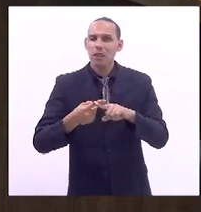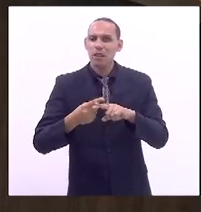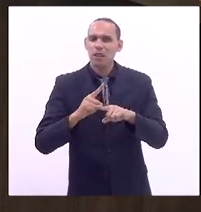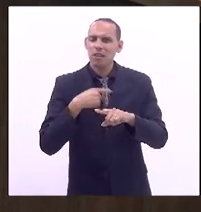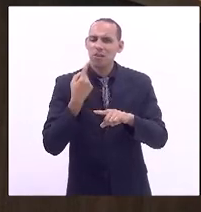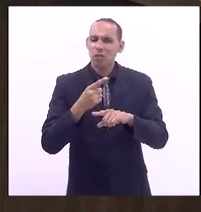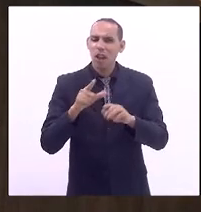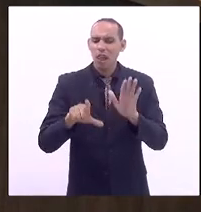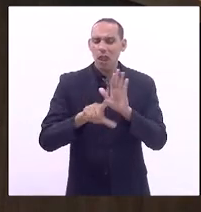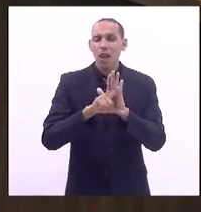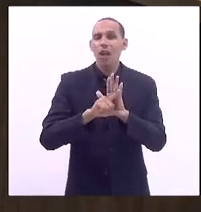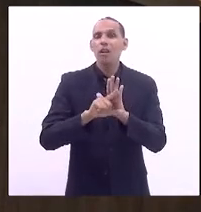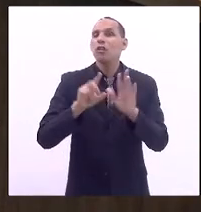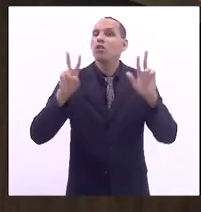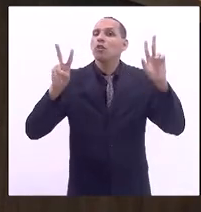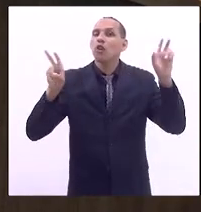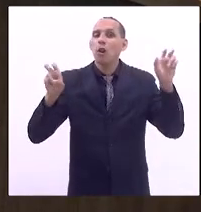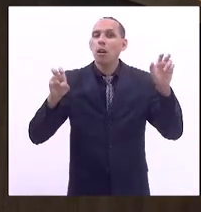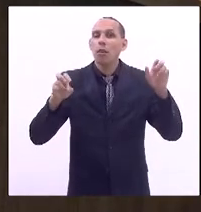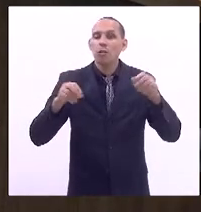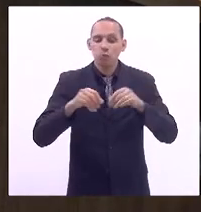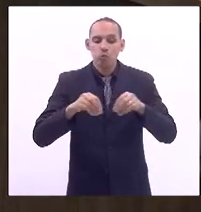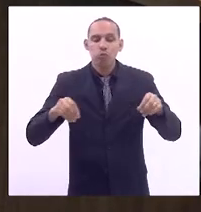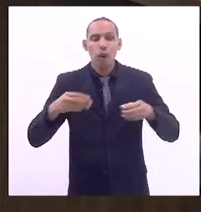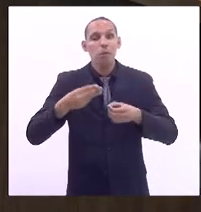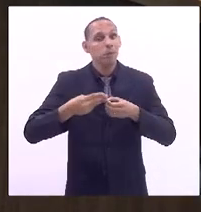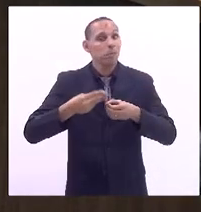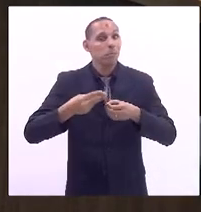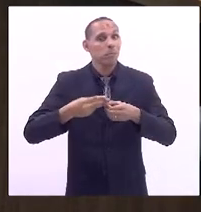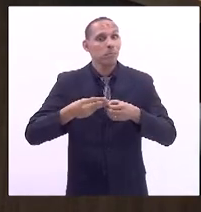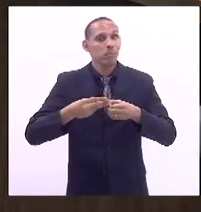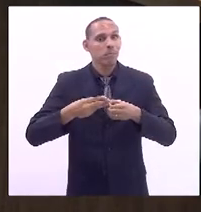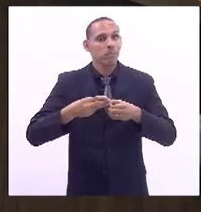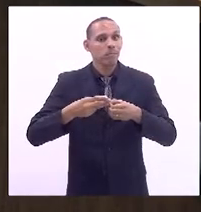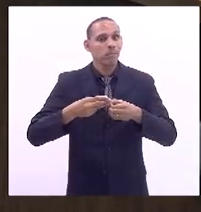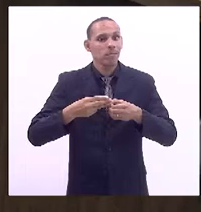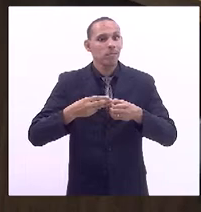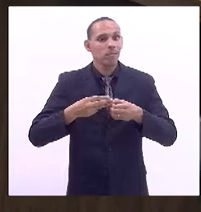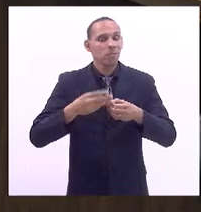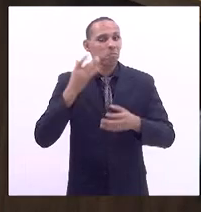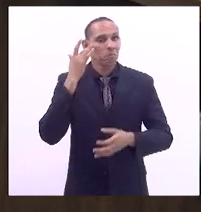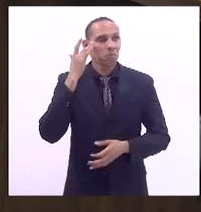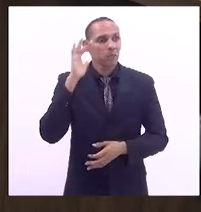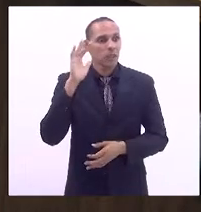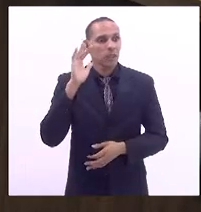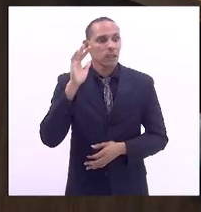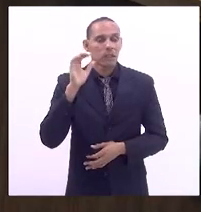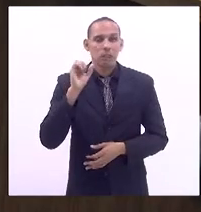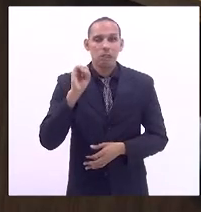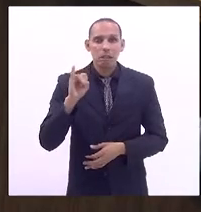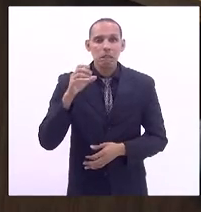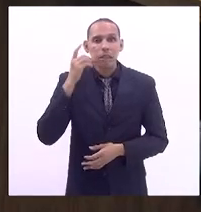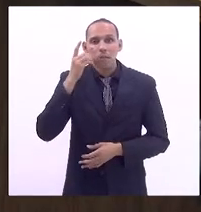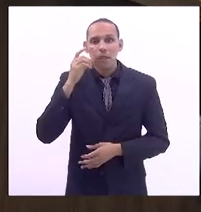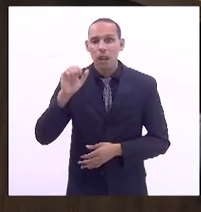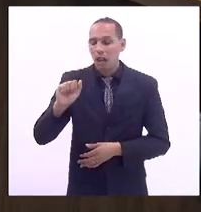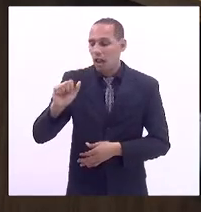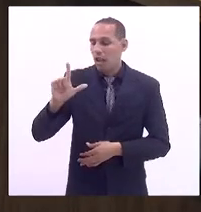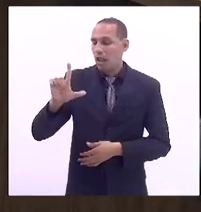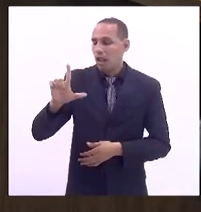estamos legislando sobre solo Municipal eu não sei se o deputado